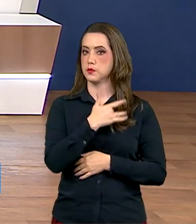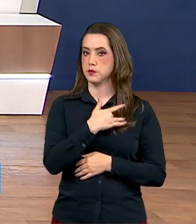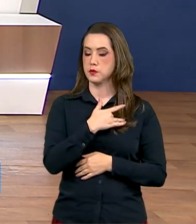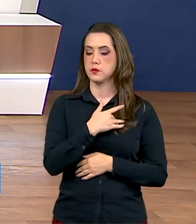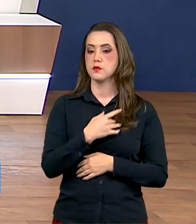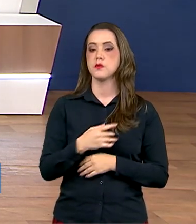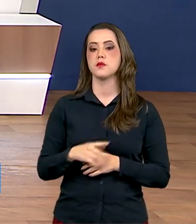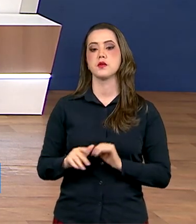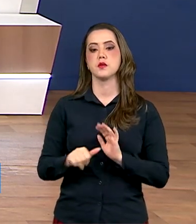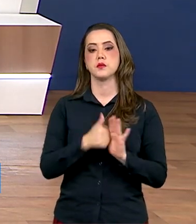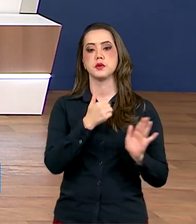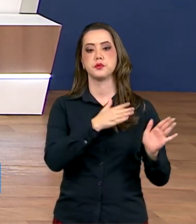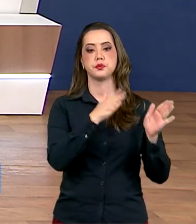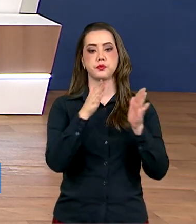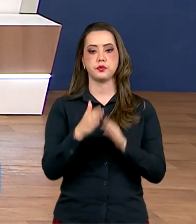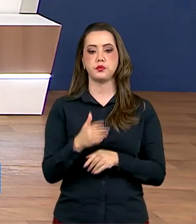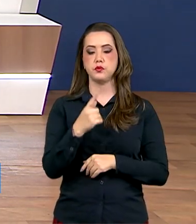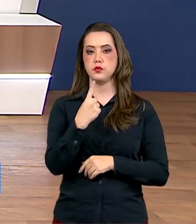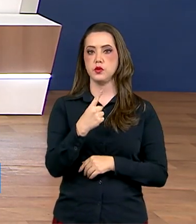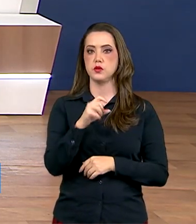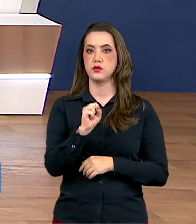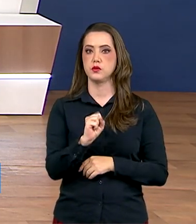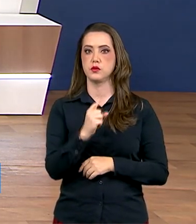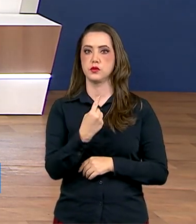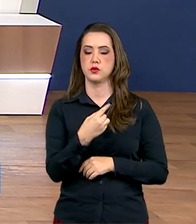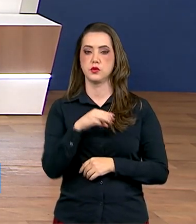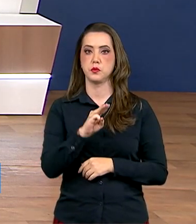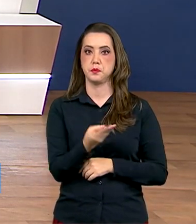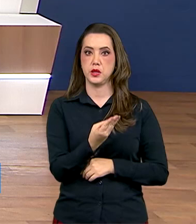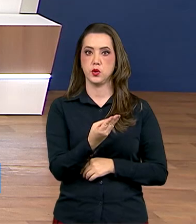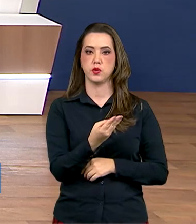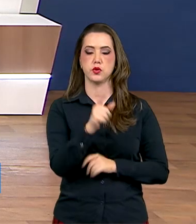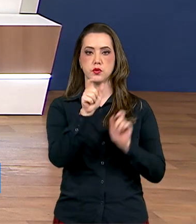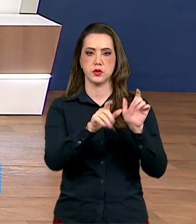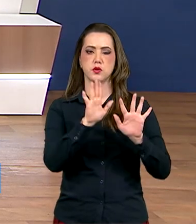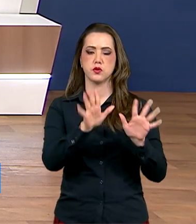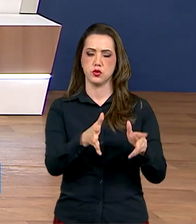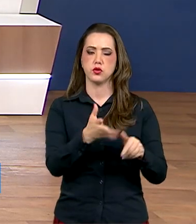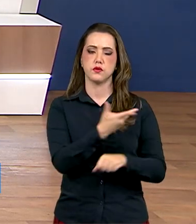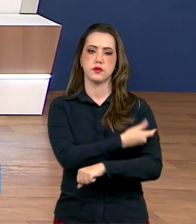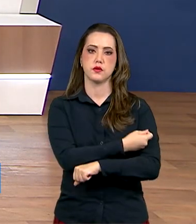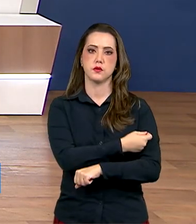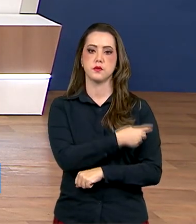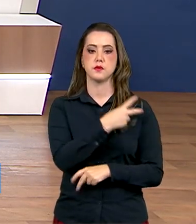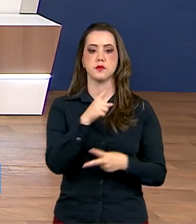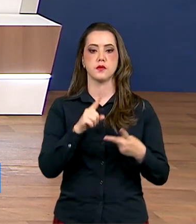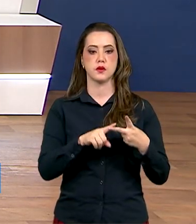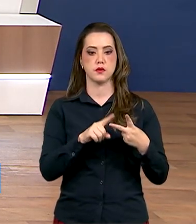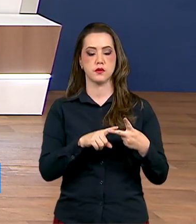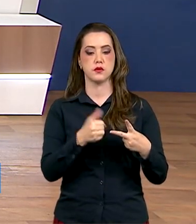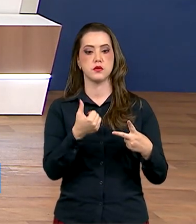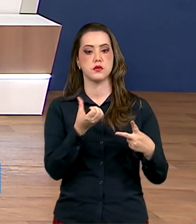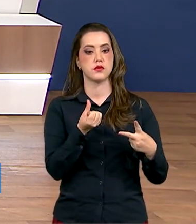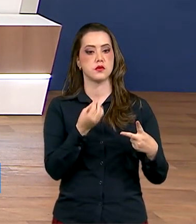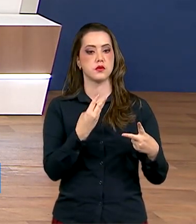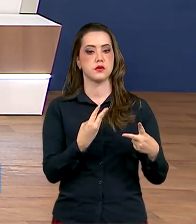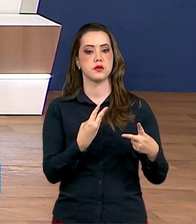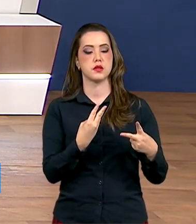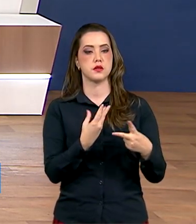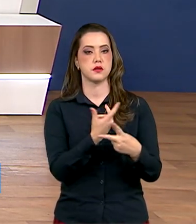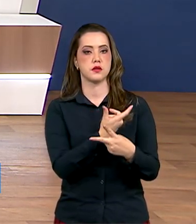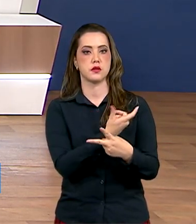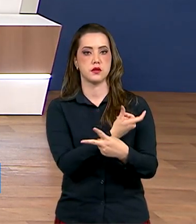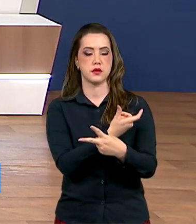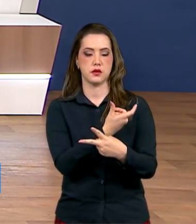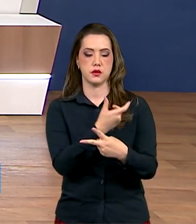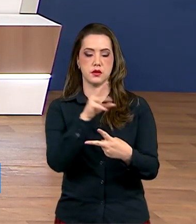Saúde. Olha, primeira dose, mais de 181 milhões de brasileiros já tomaram. A segunda dose, mais de 163 milhões de pessoas